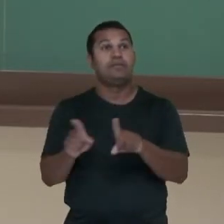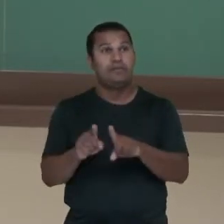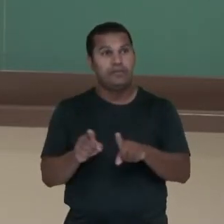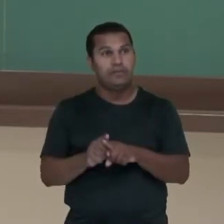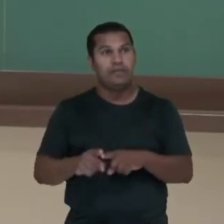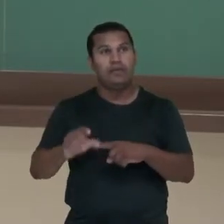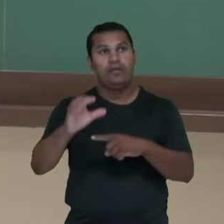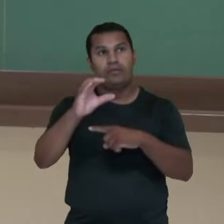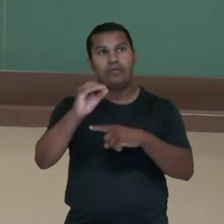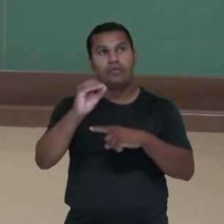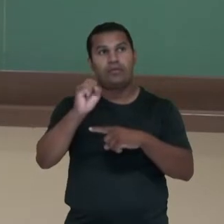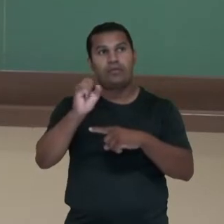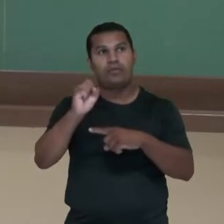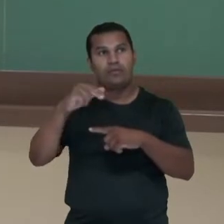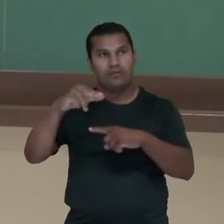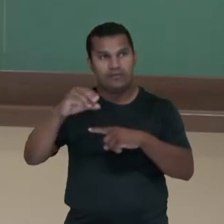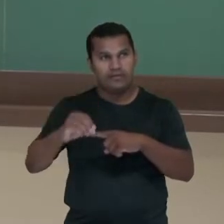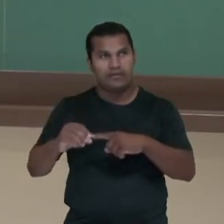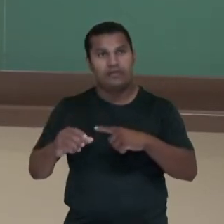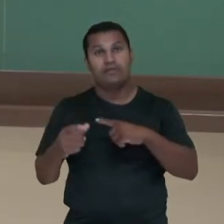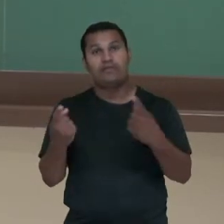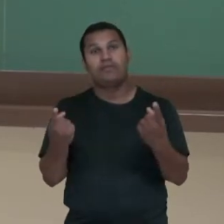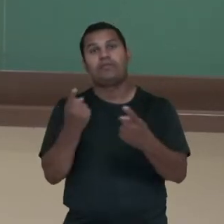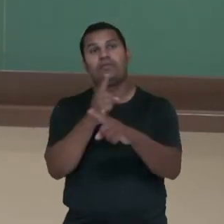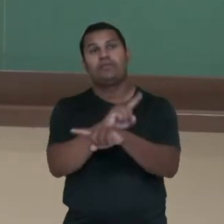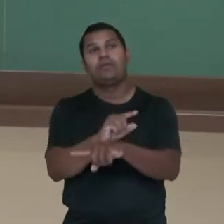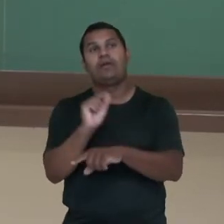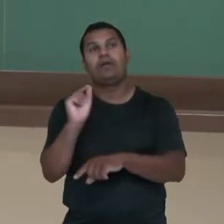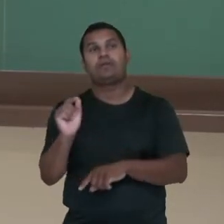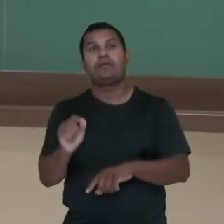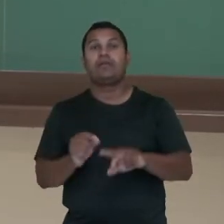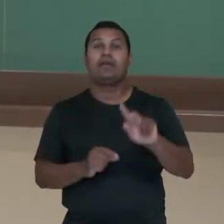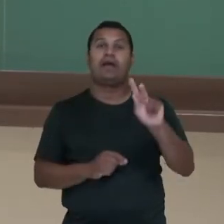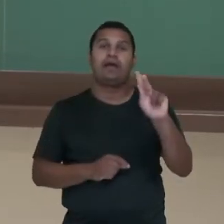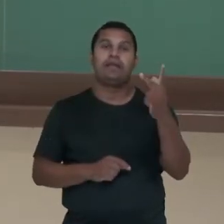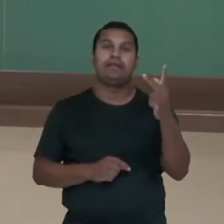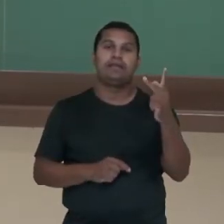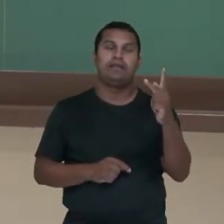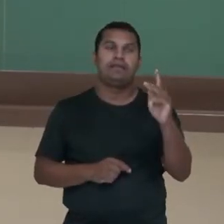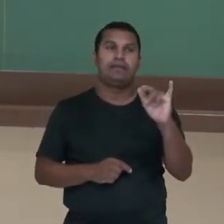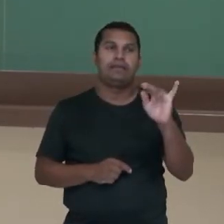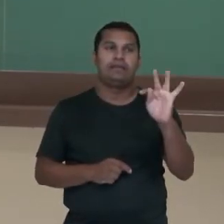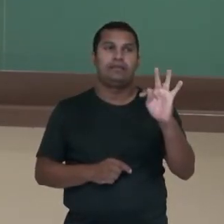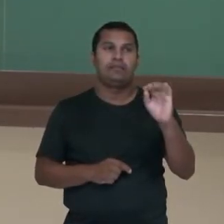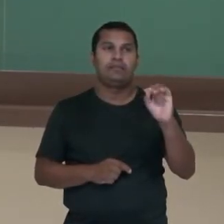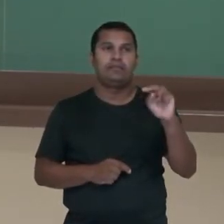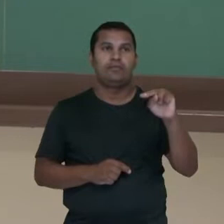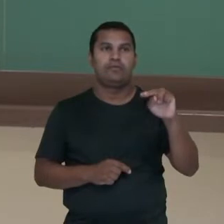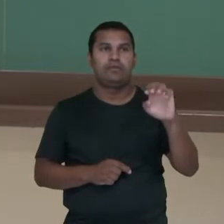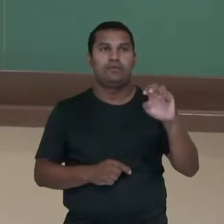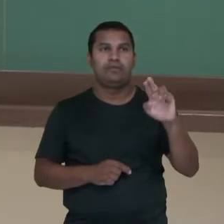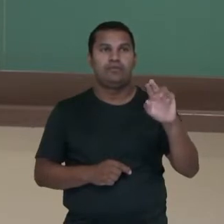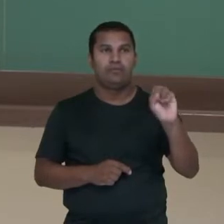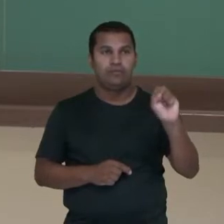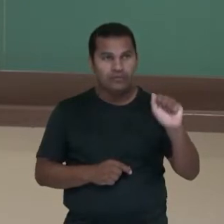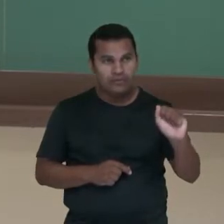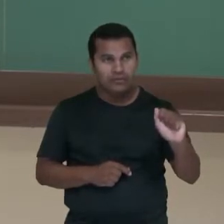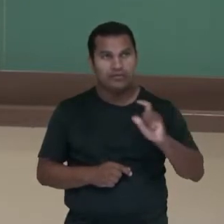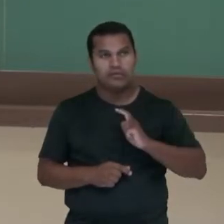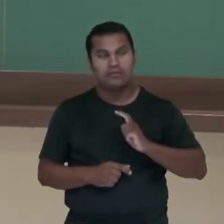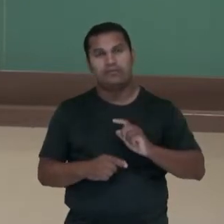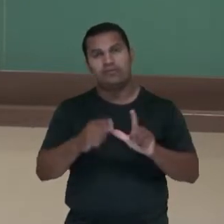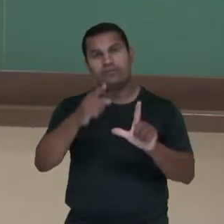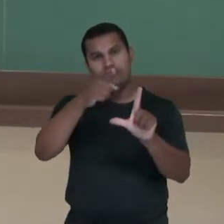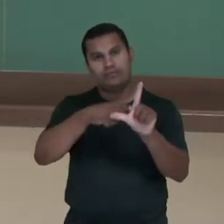adjacente sobre a hipotenusa. Aonde que o cateto adjacente está localizado, né? Novamente eu tenho aqui o meu ângulo de